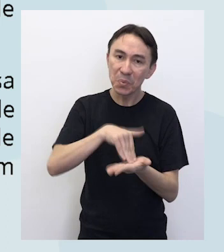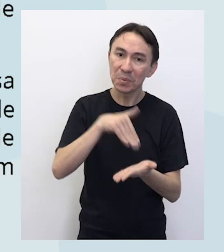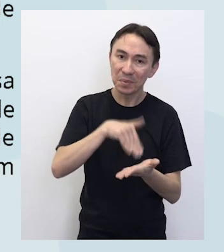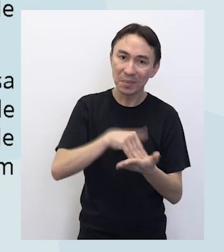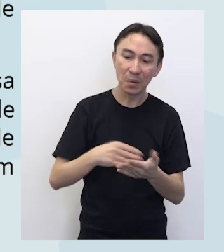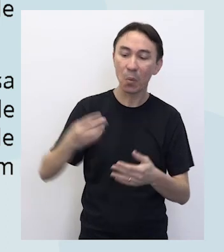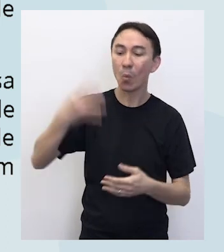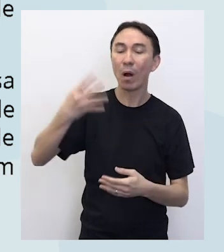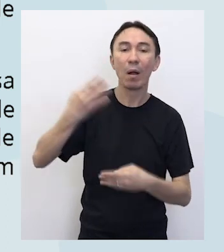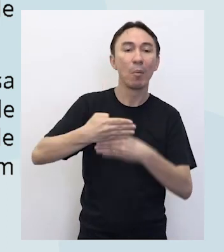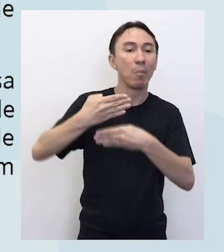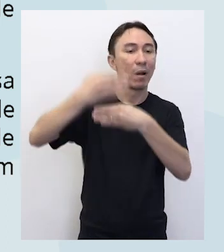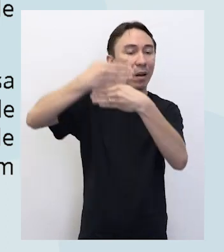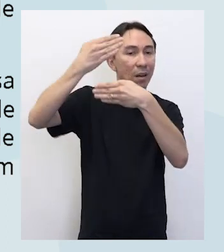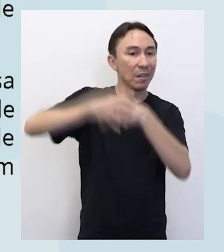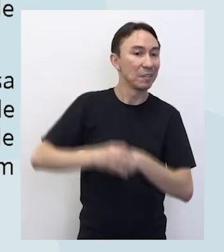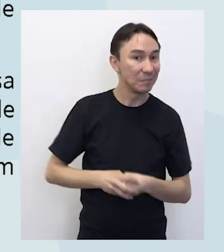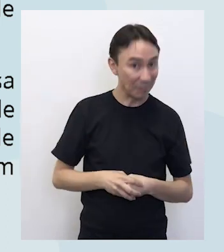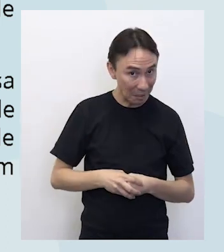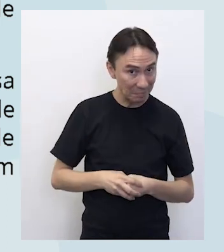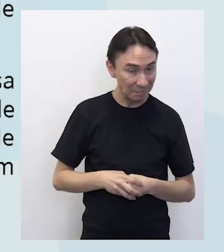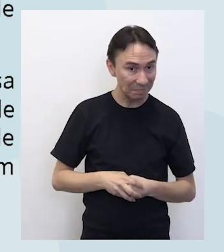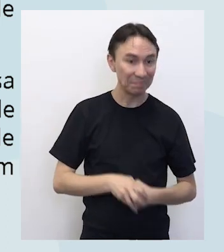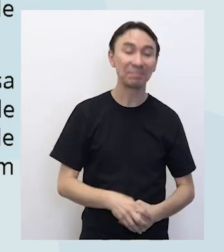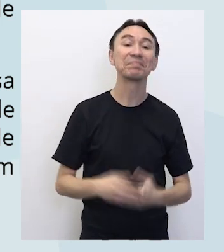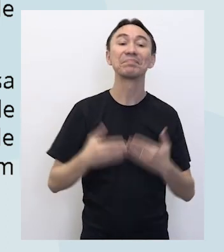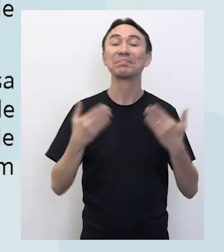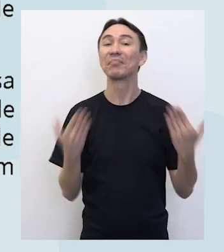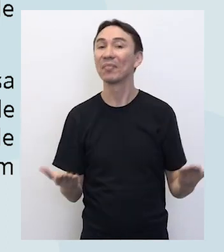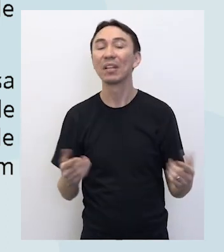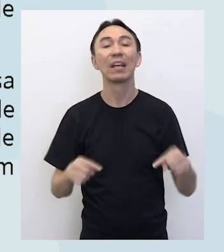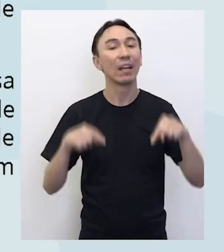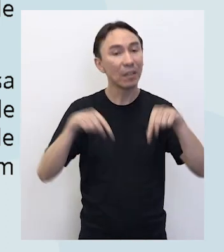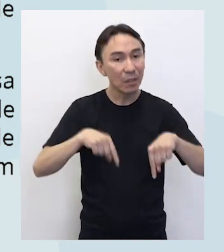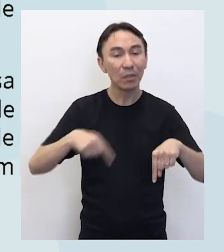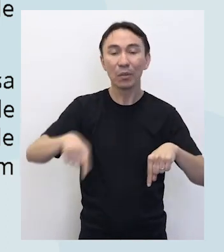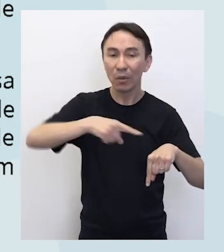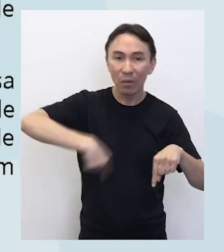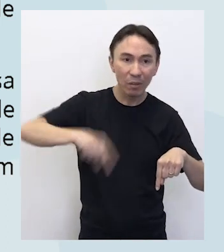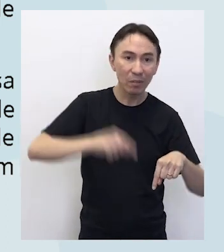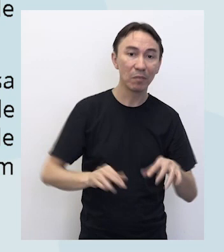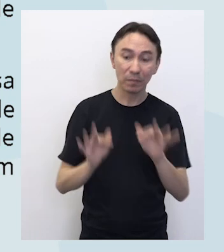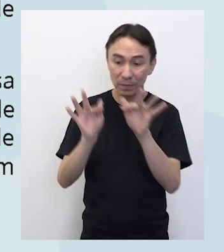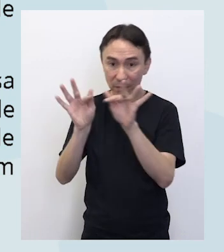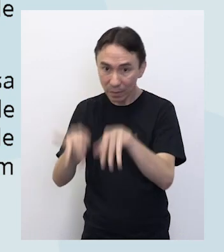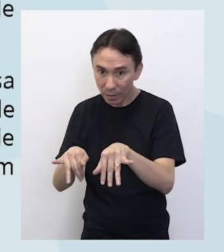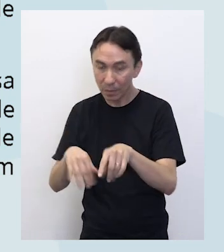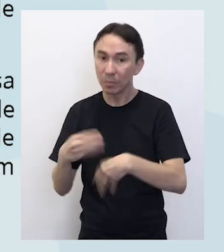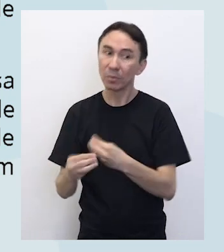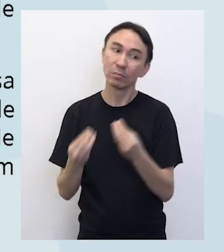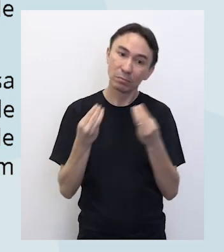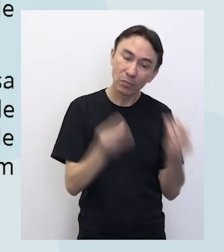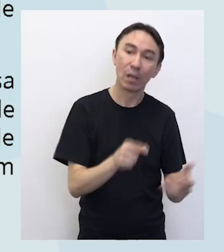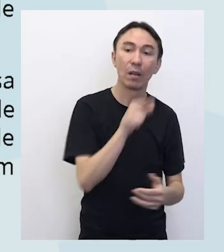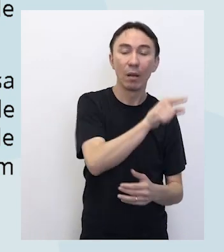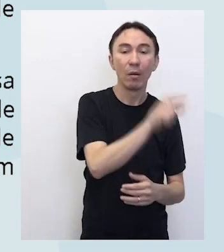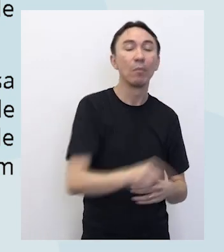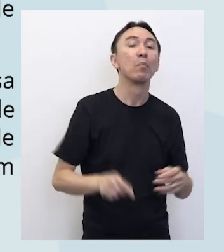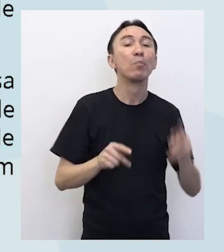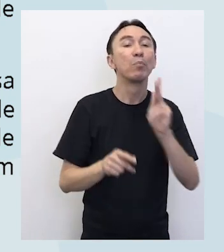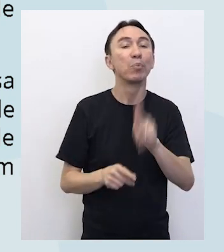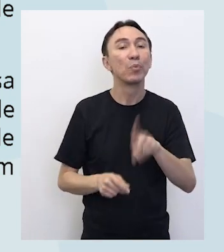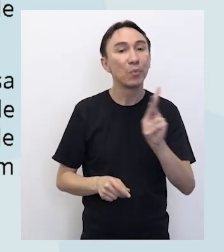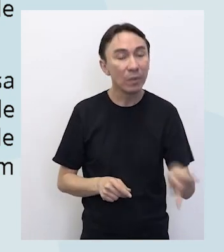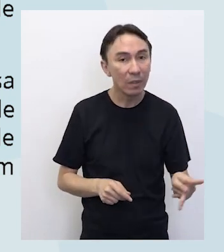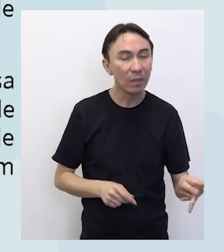características, tá? Gente, então, né? Vamos finalizar esses desafios e entregar para o professor de vocês. Agora eu gostaria de pedir